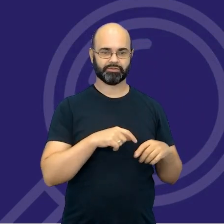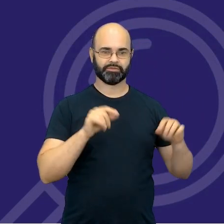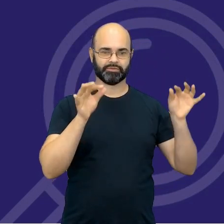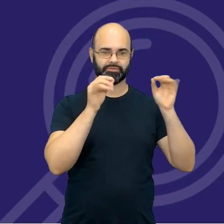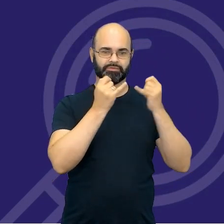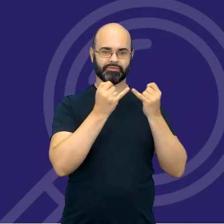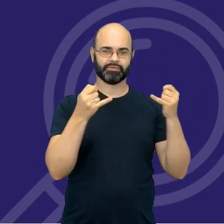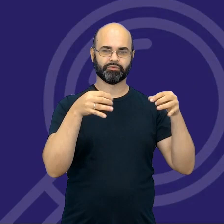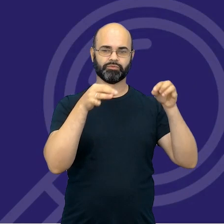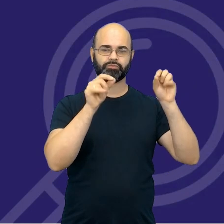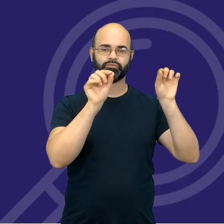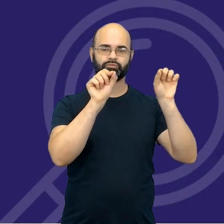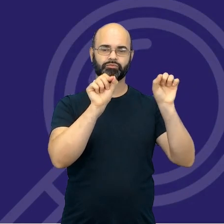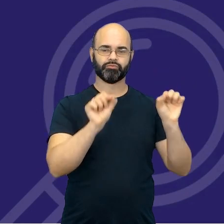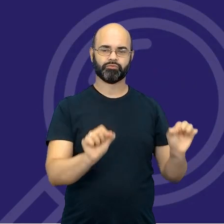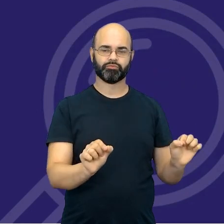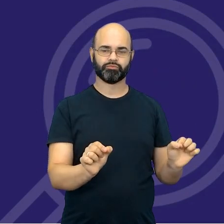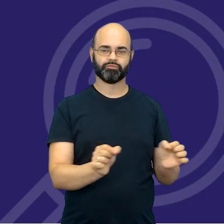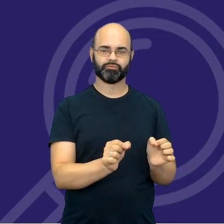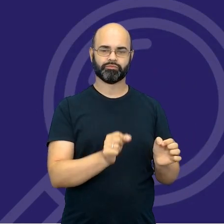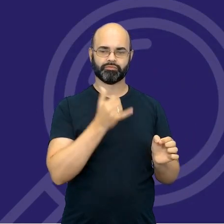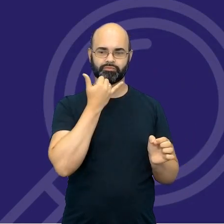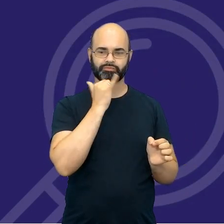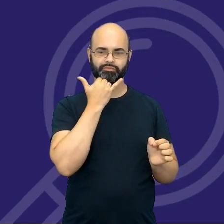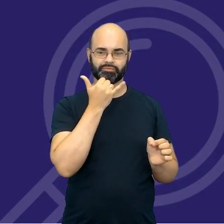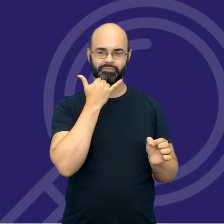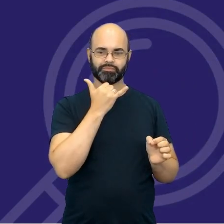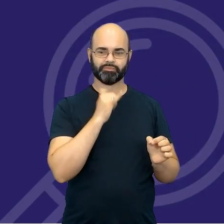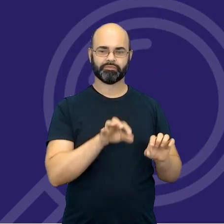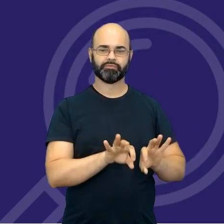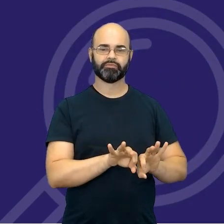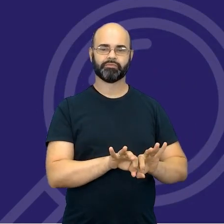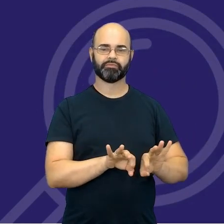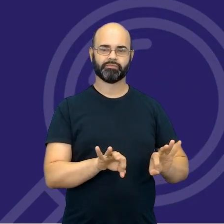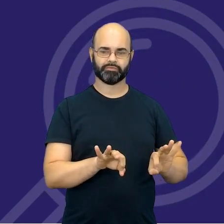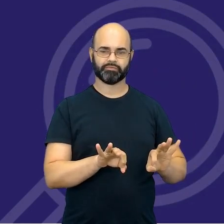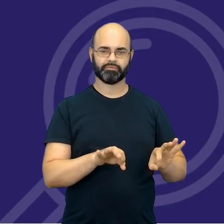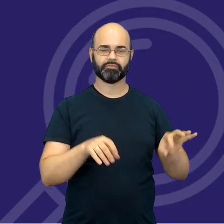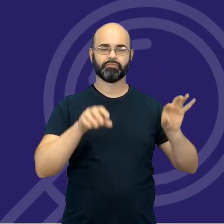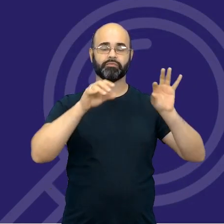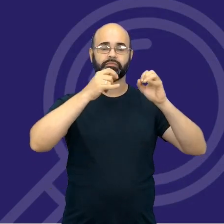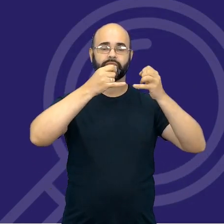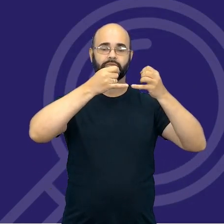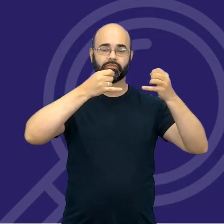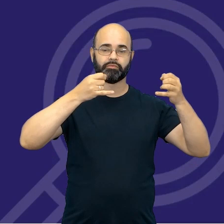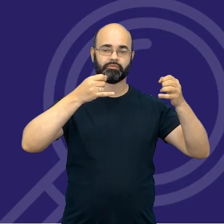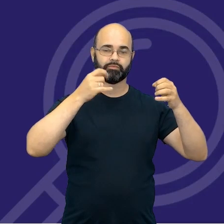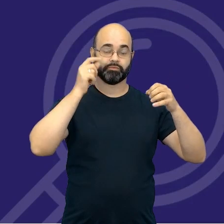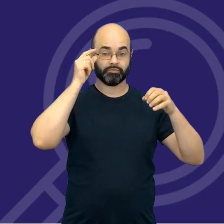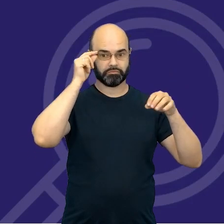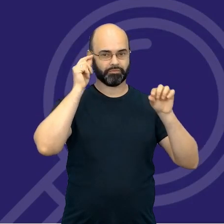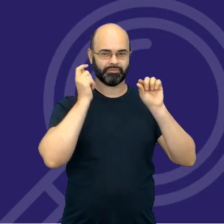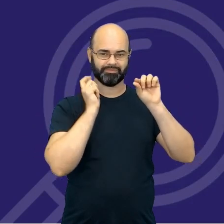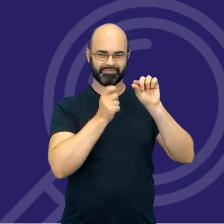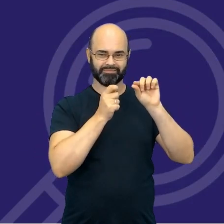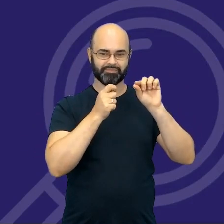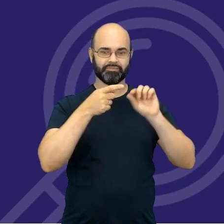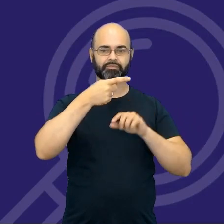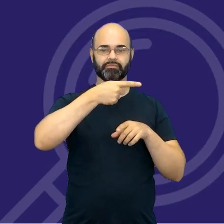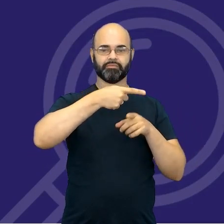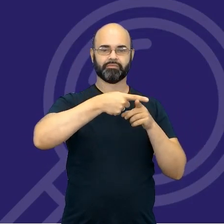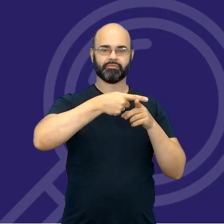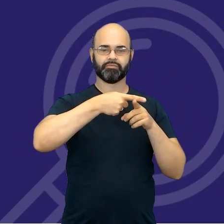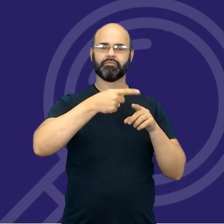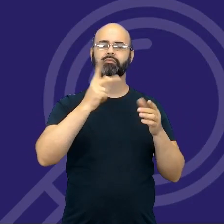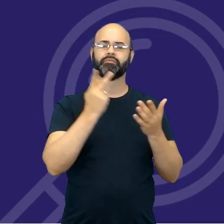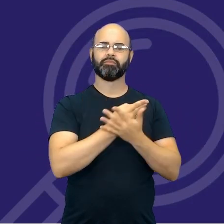com o prego, o que acontece ao se aproximar da bússola? Quando está desligado, o que acontece ao aproximar a